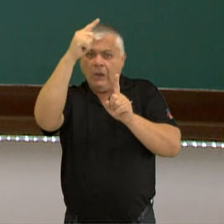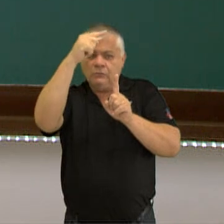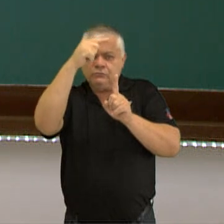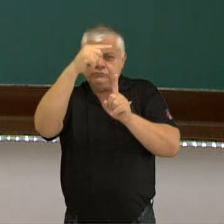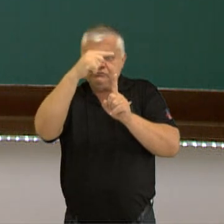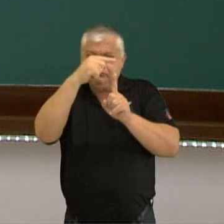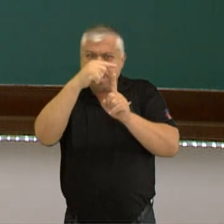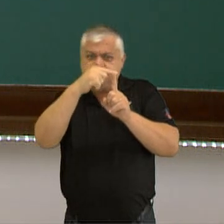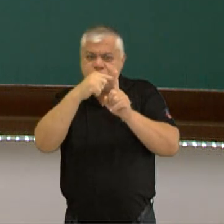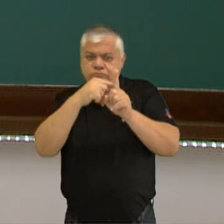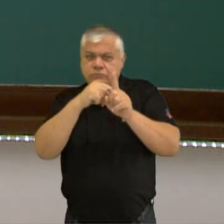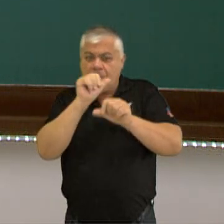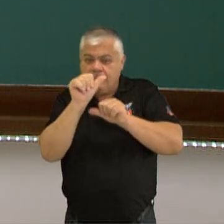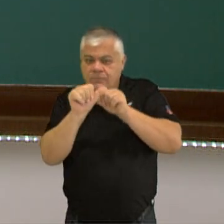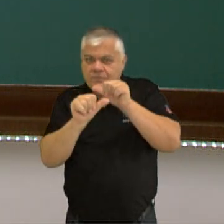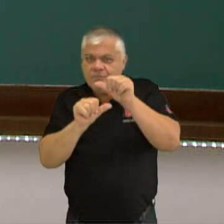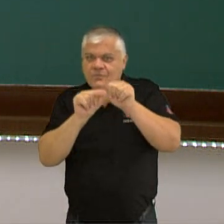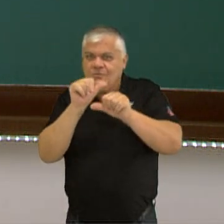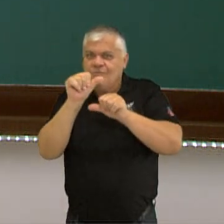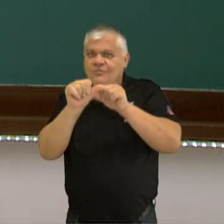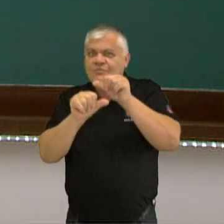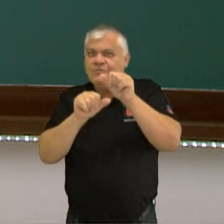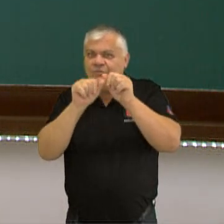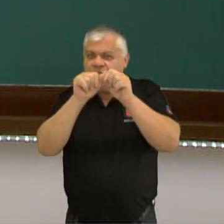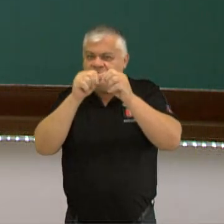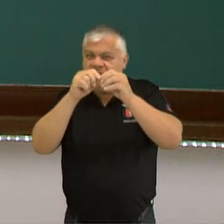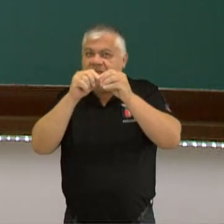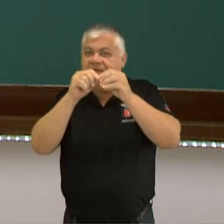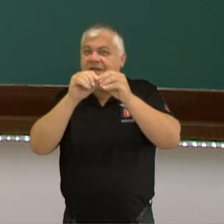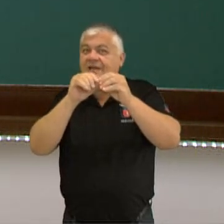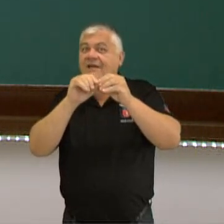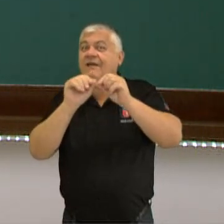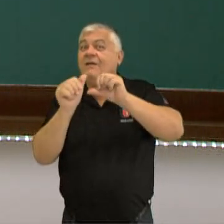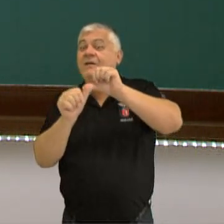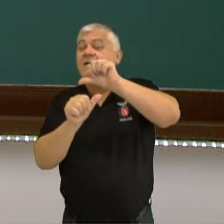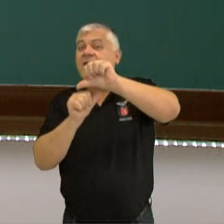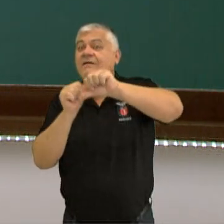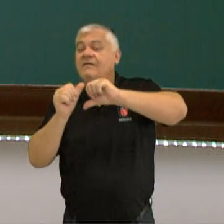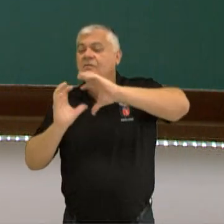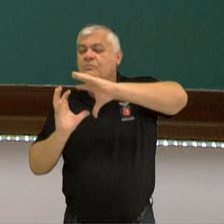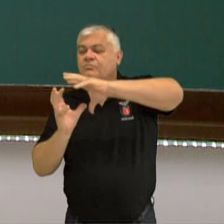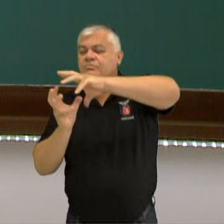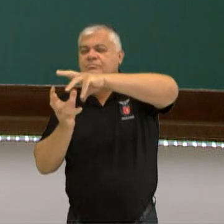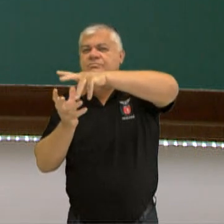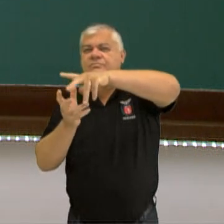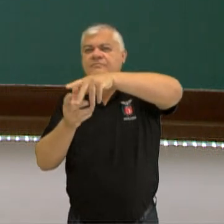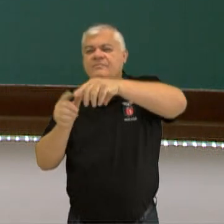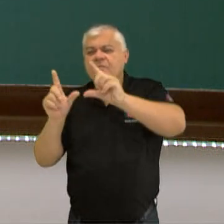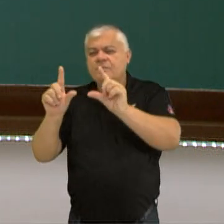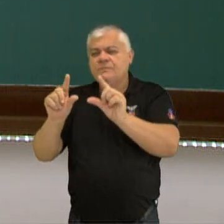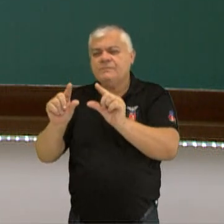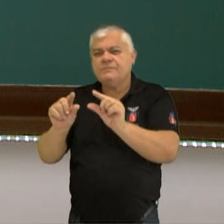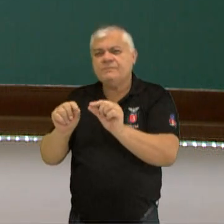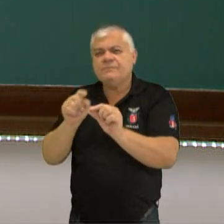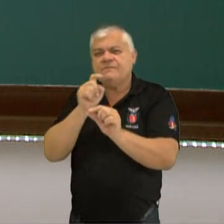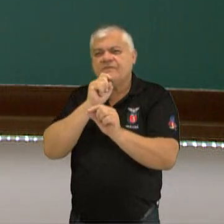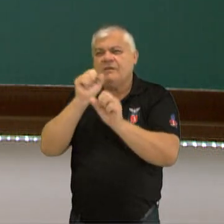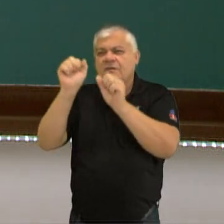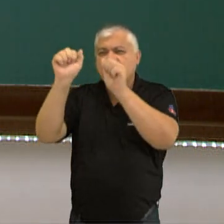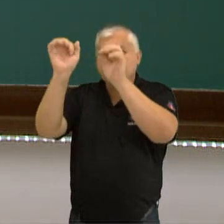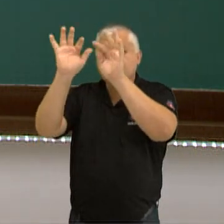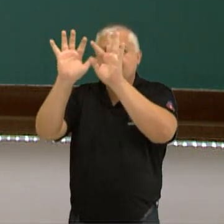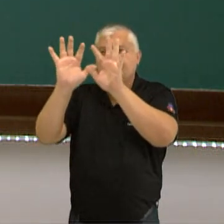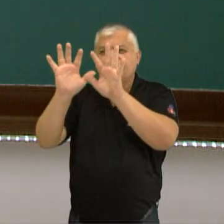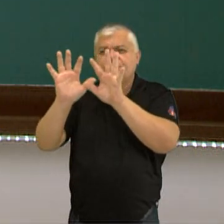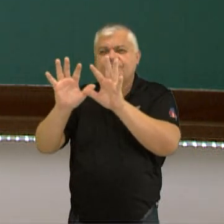a 100 graus Celsius, a nível do mar. Então, conforme o planeta foi resfriando, essa água no estado gasoso